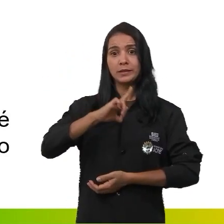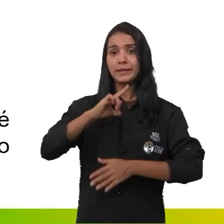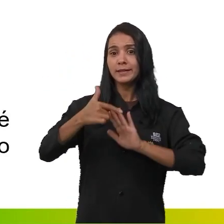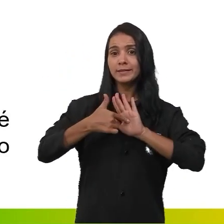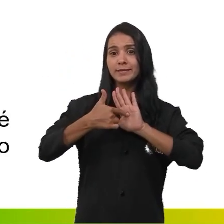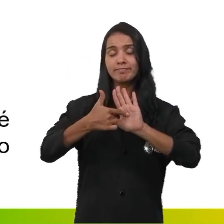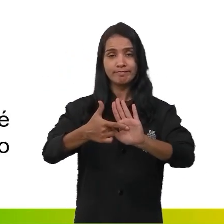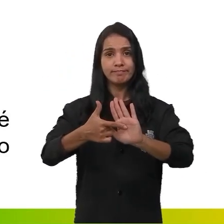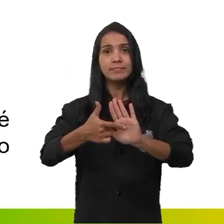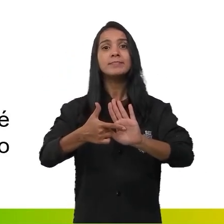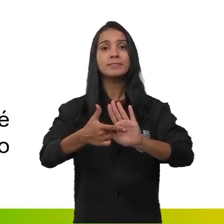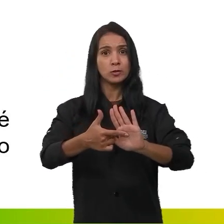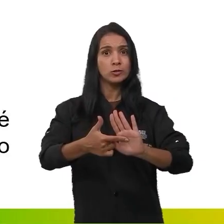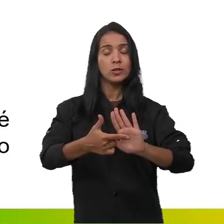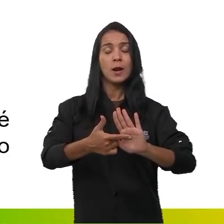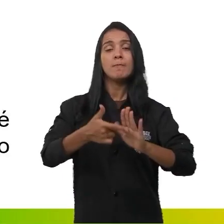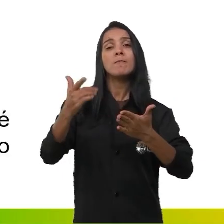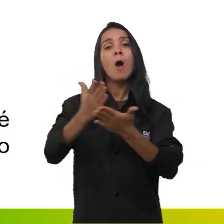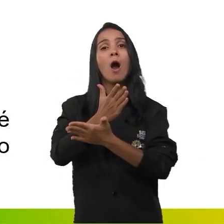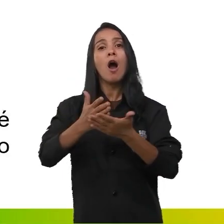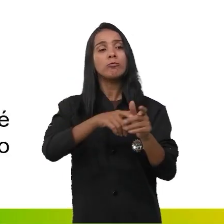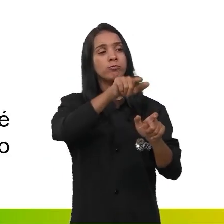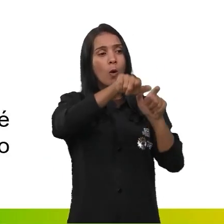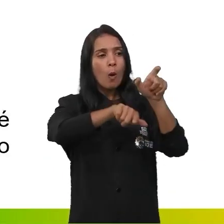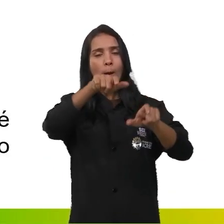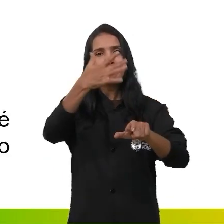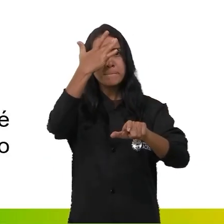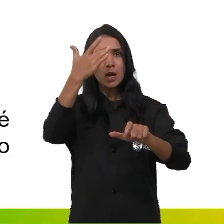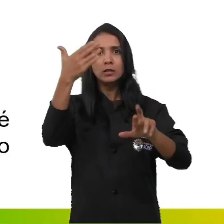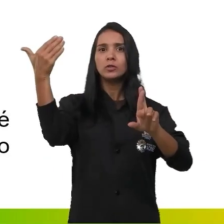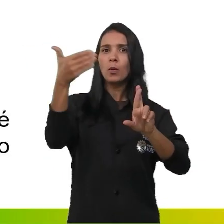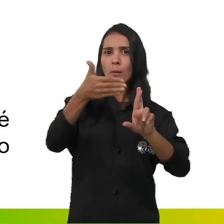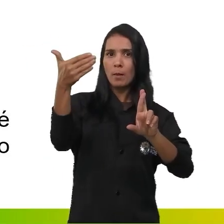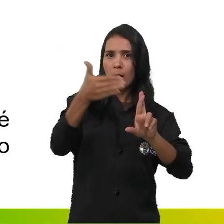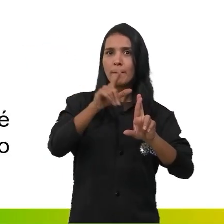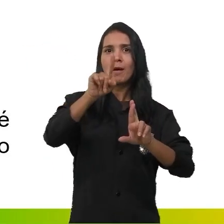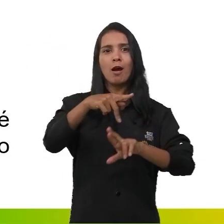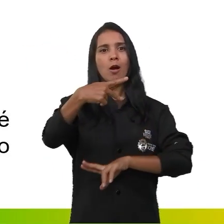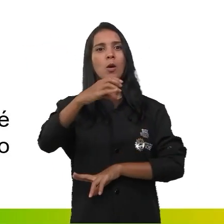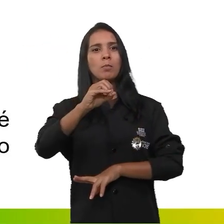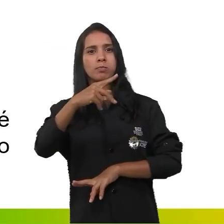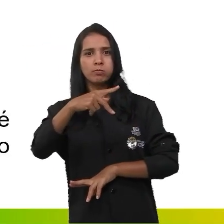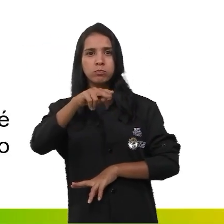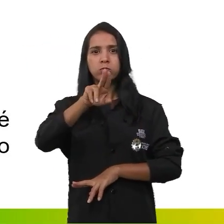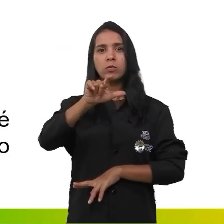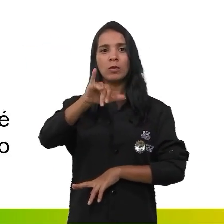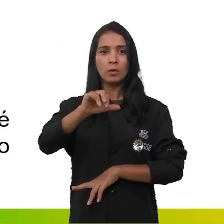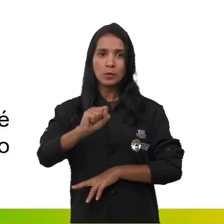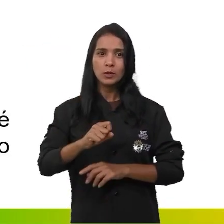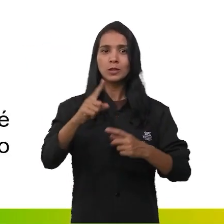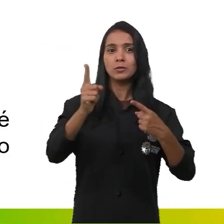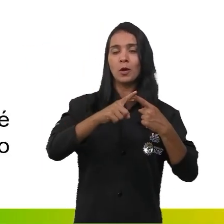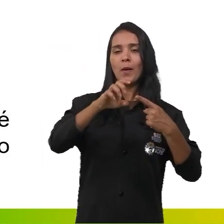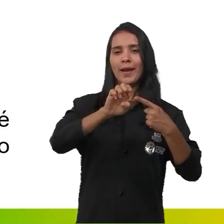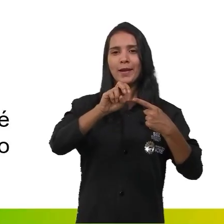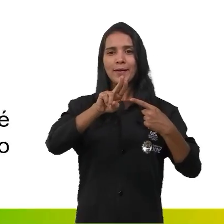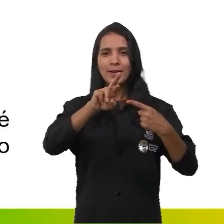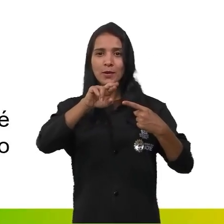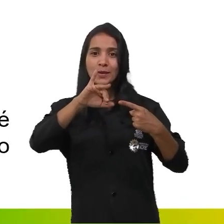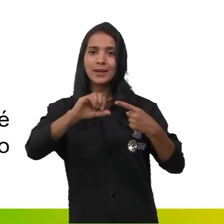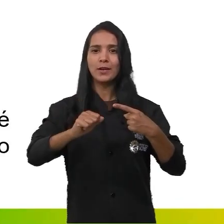de líderes populistas brasileiros. Eurico Gaspar Dutra foi o próximo presidente depois que Getúlio Vargas saiu do